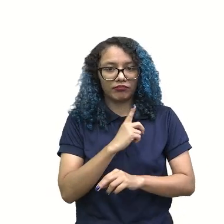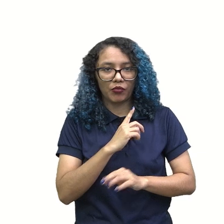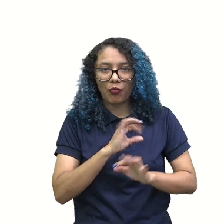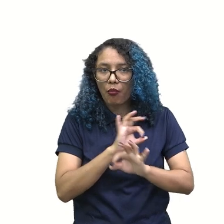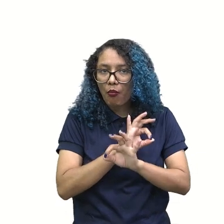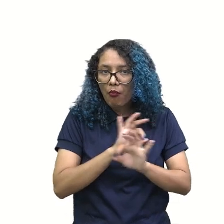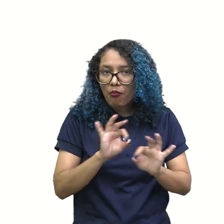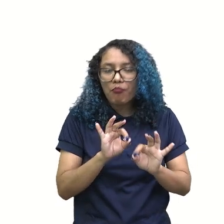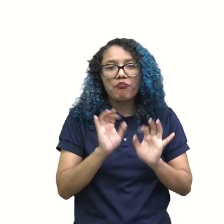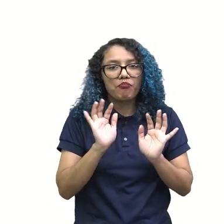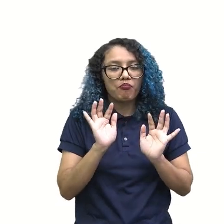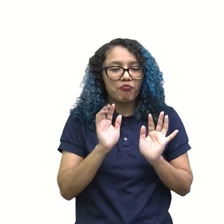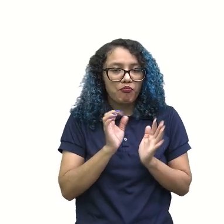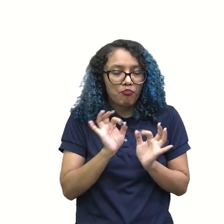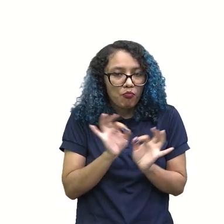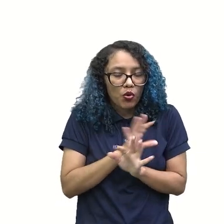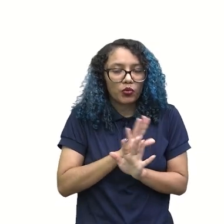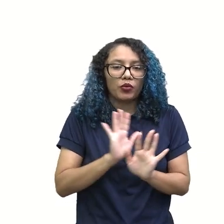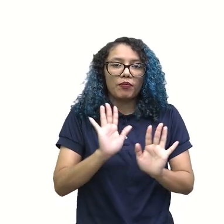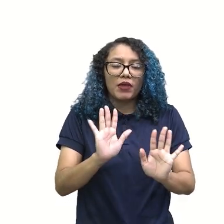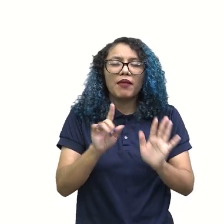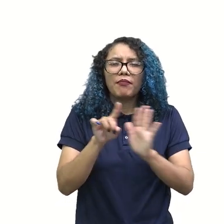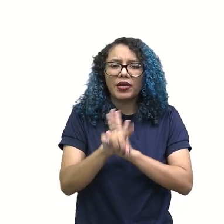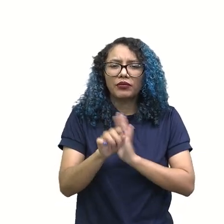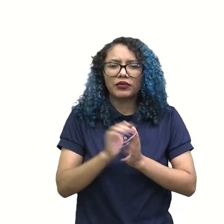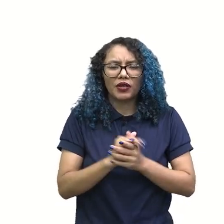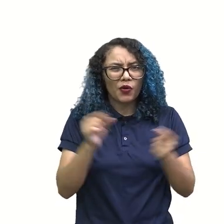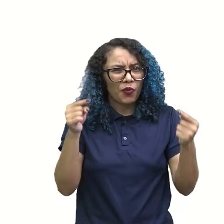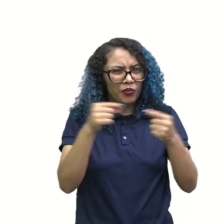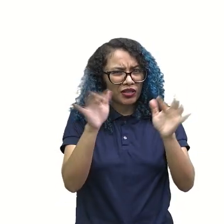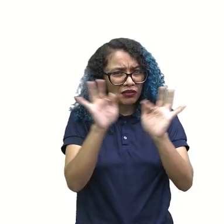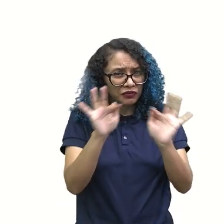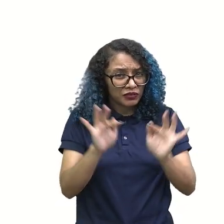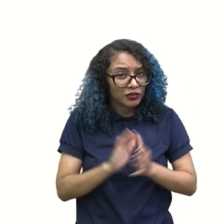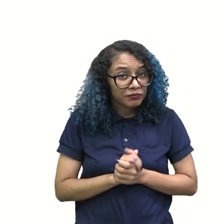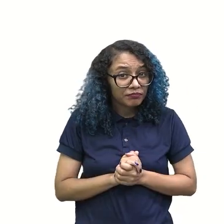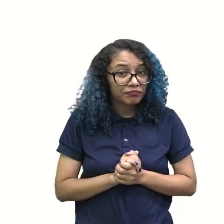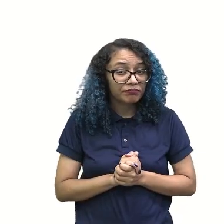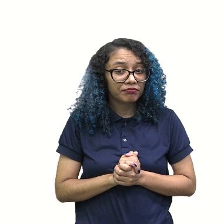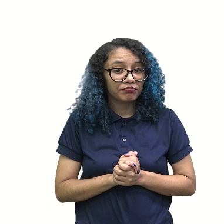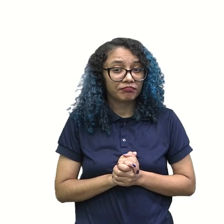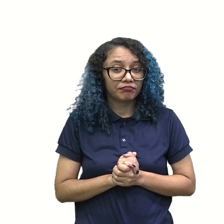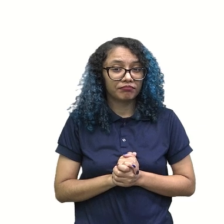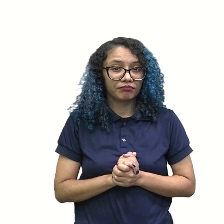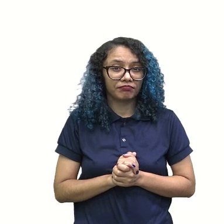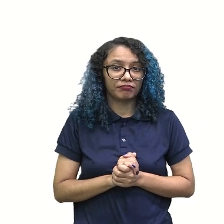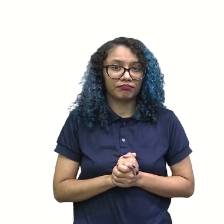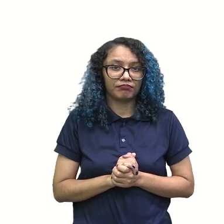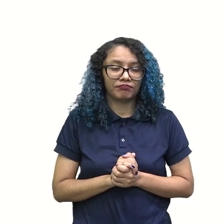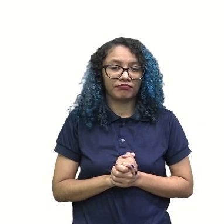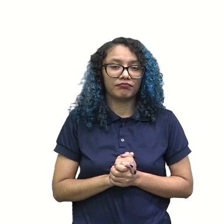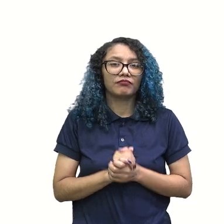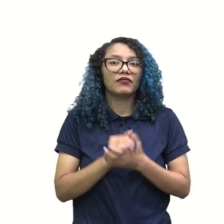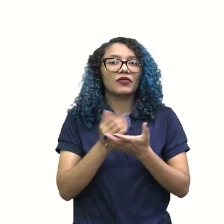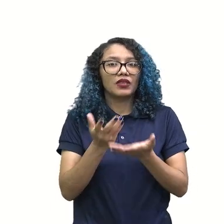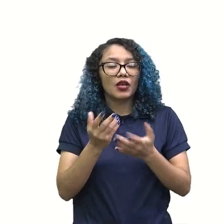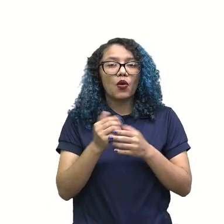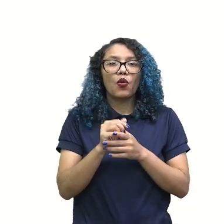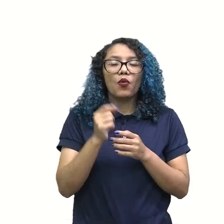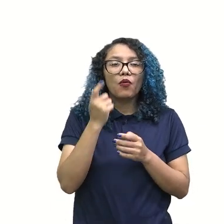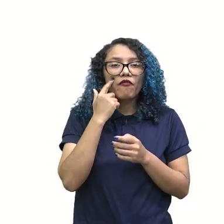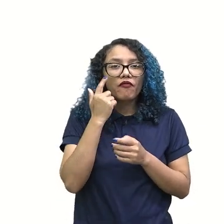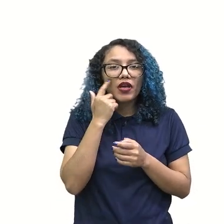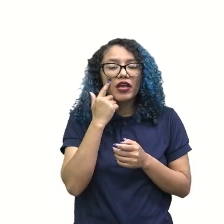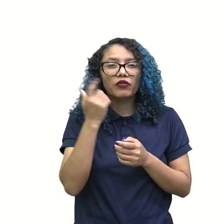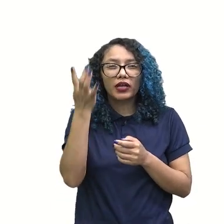foi andado. Aí a pergunta que eu te faço, é função? De acordo com o que nós acabamos de estudar, de acordo com o que nós acabamos de ver